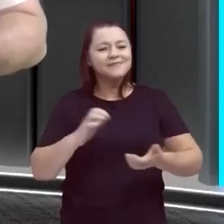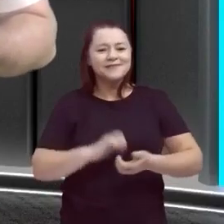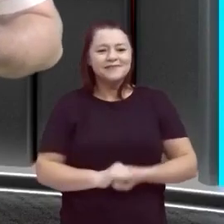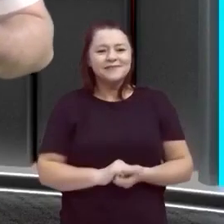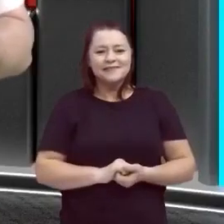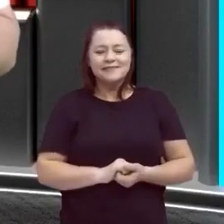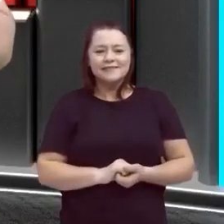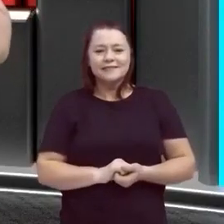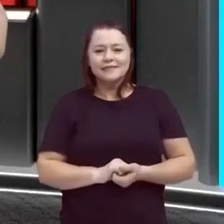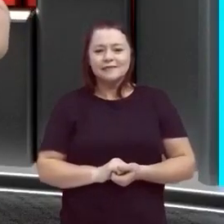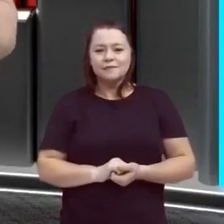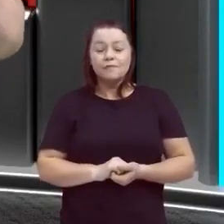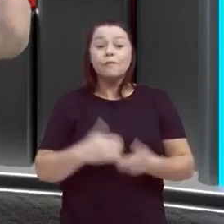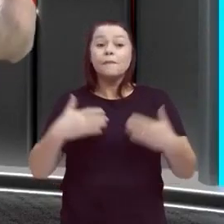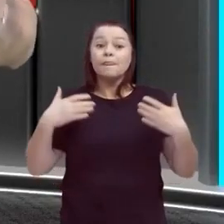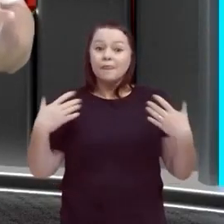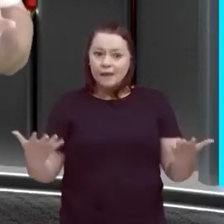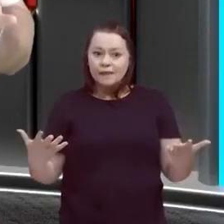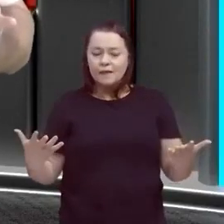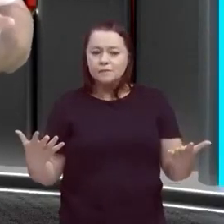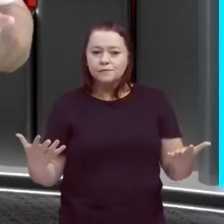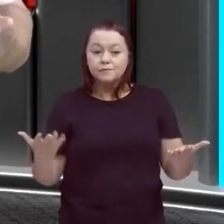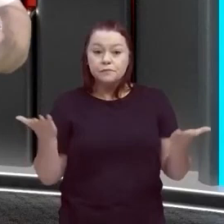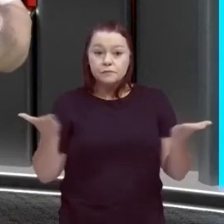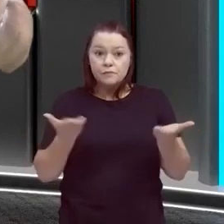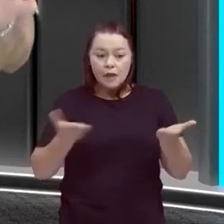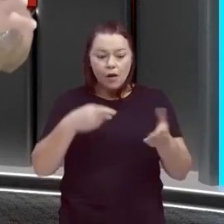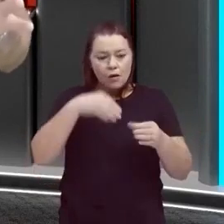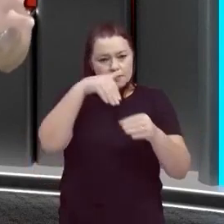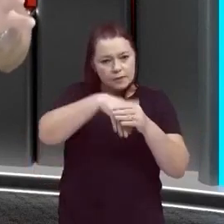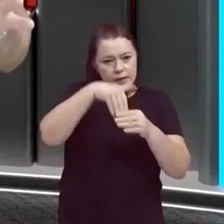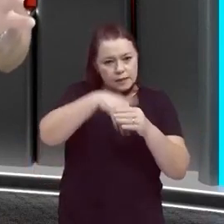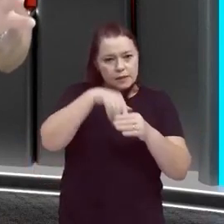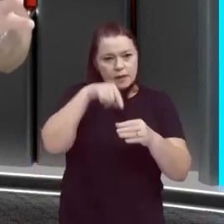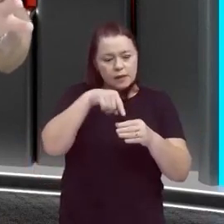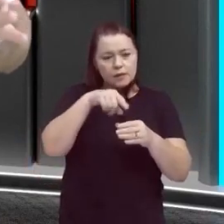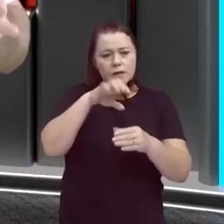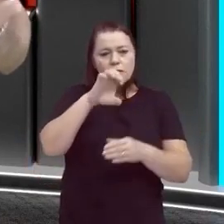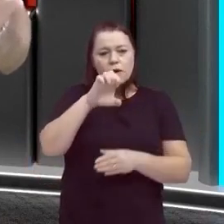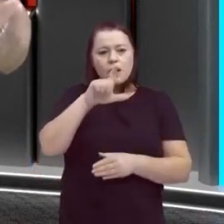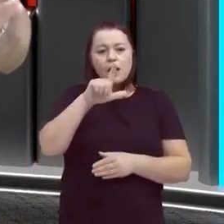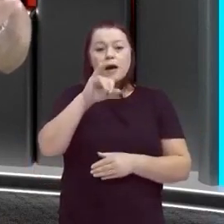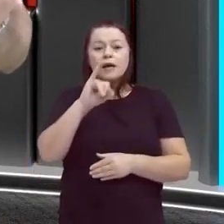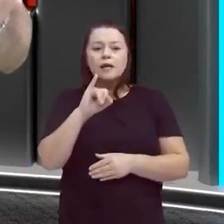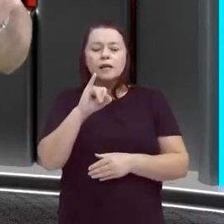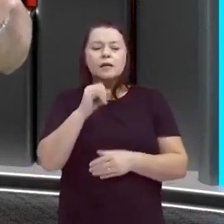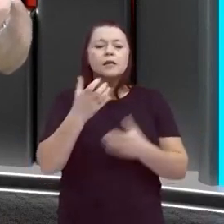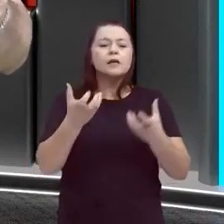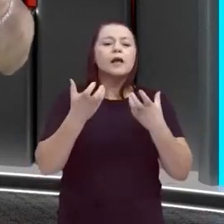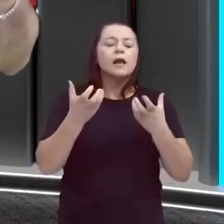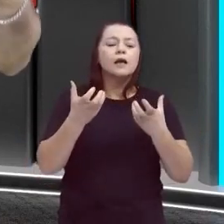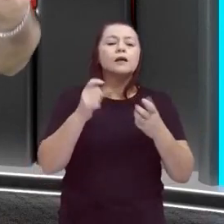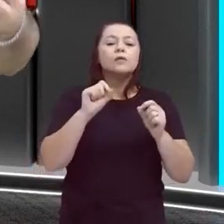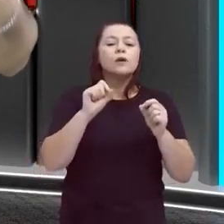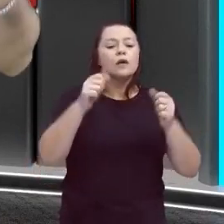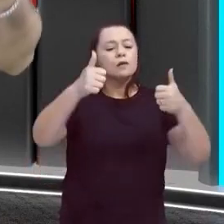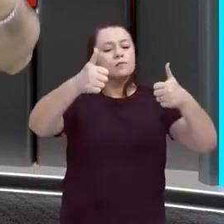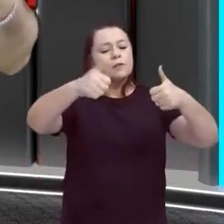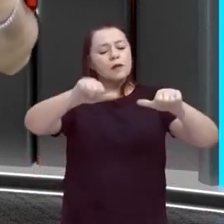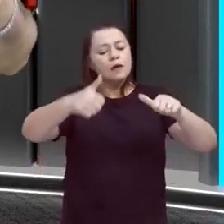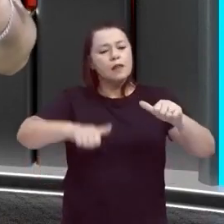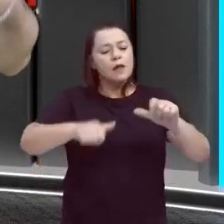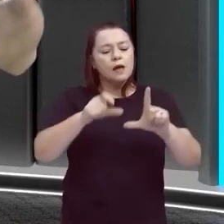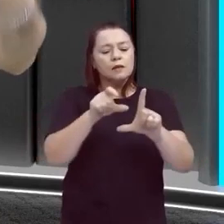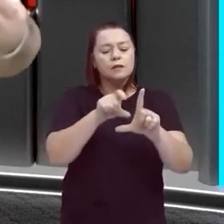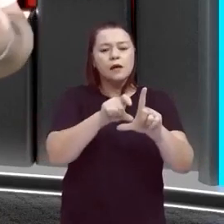comigo. Então, nesse tipo de eleição aí, a Eli preferiu fazer o quê? Colocar uma análise o quê? De gráfico. Ela preferiu